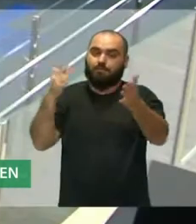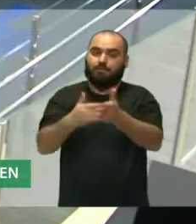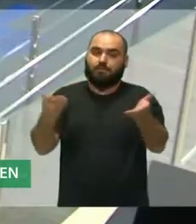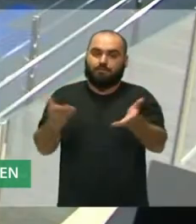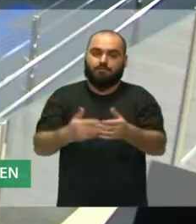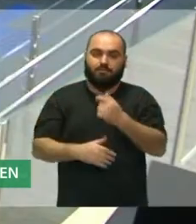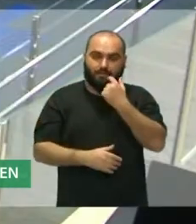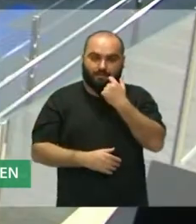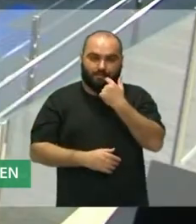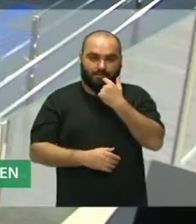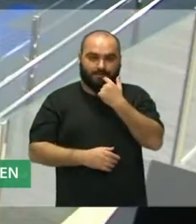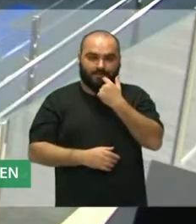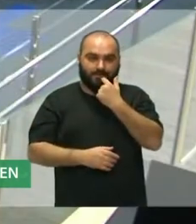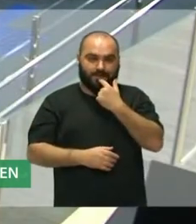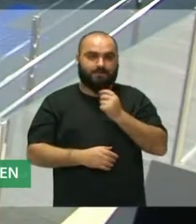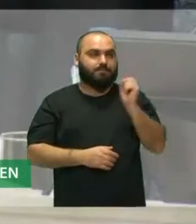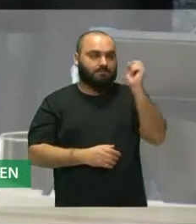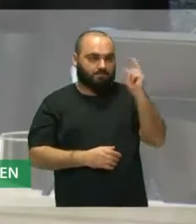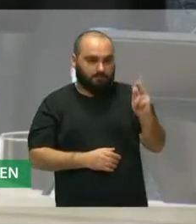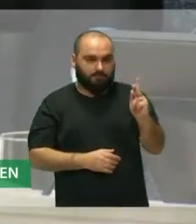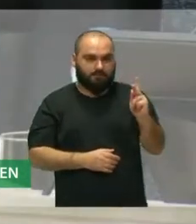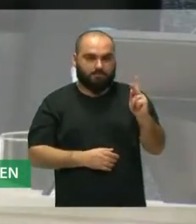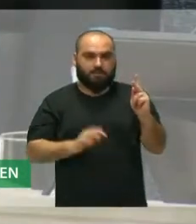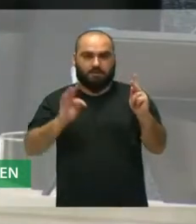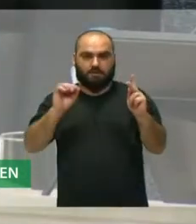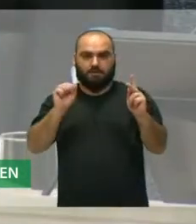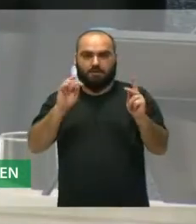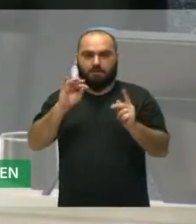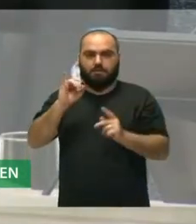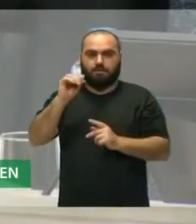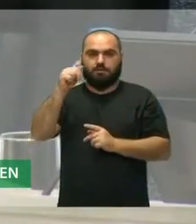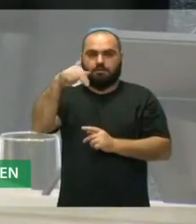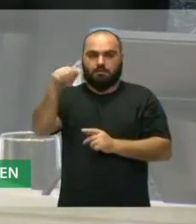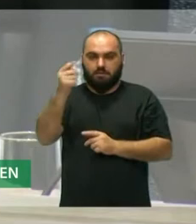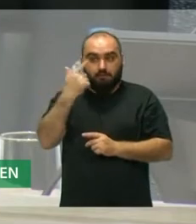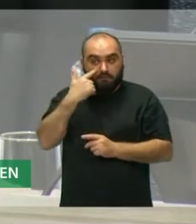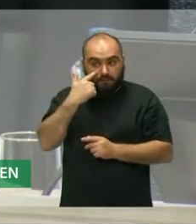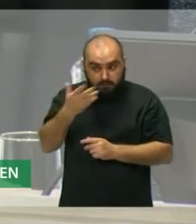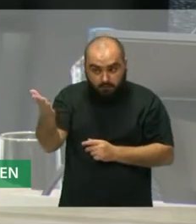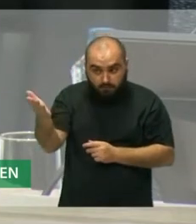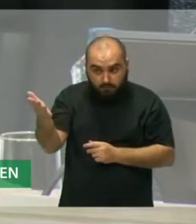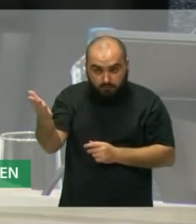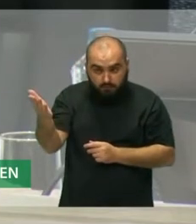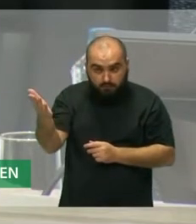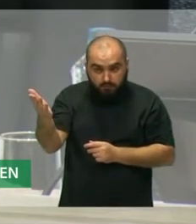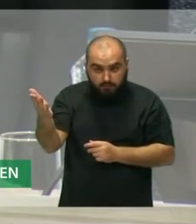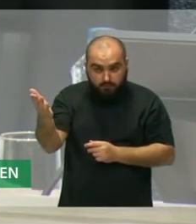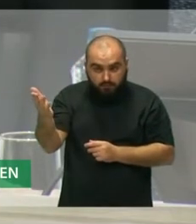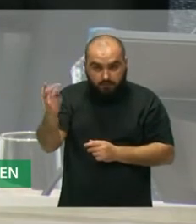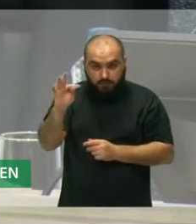Tá bem. Nós podemos, Tatiana, verificar isso. Quer dizer alguma coisa, Tatiana?